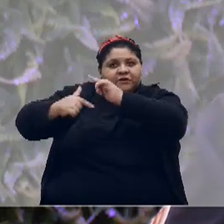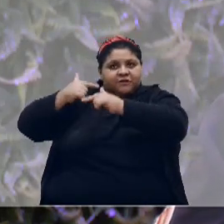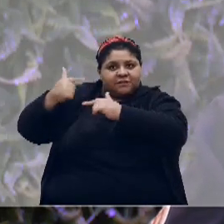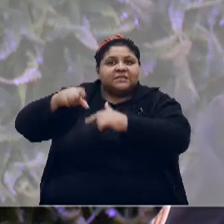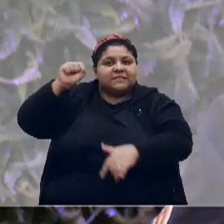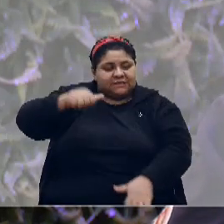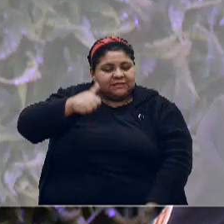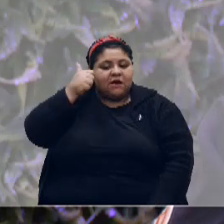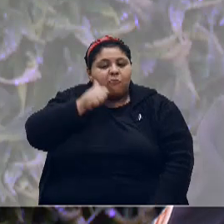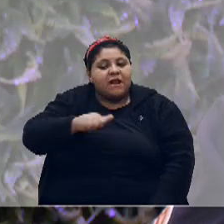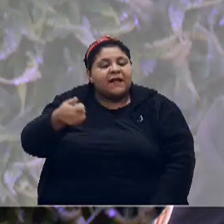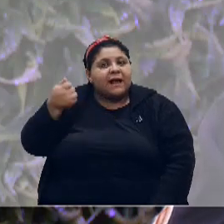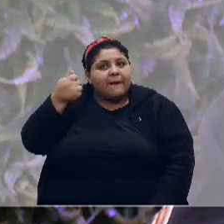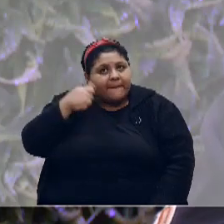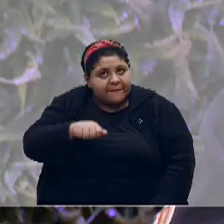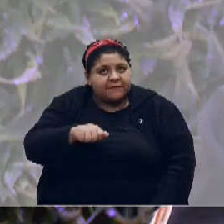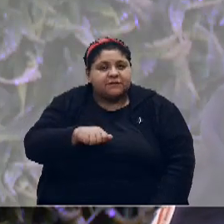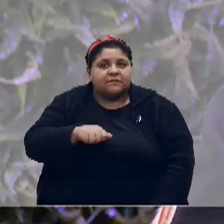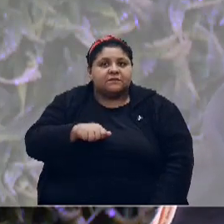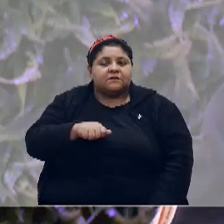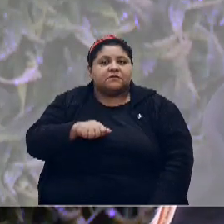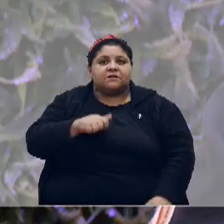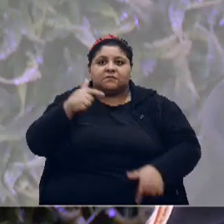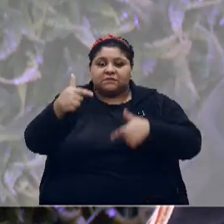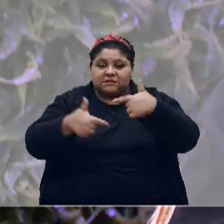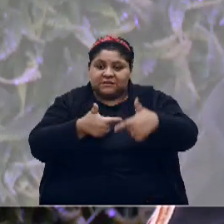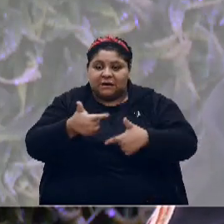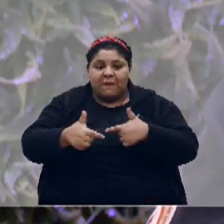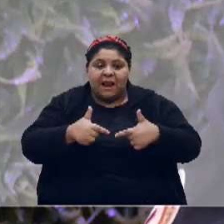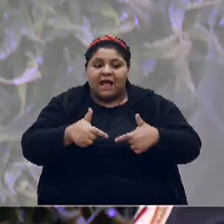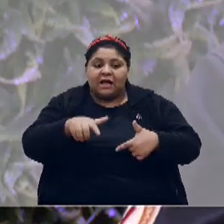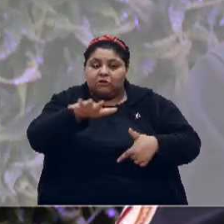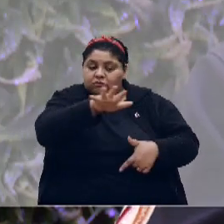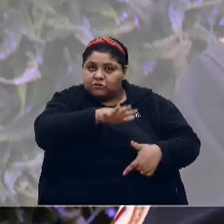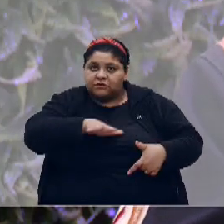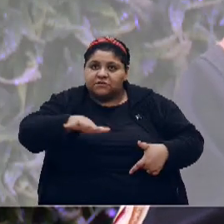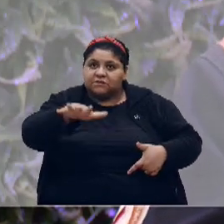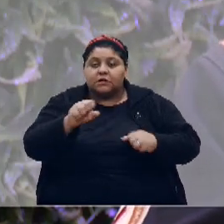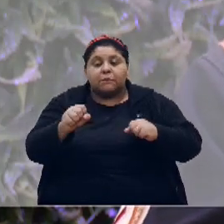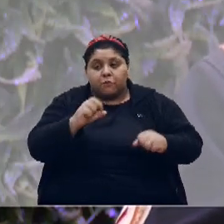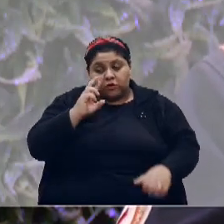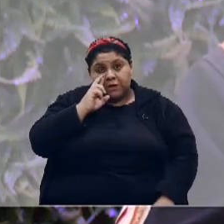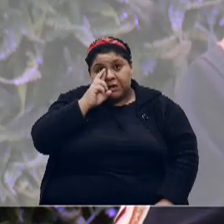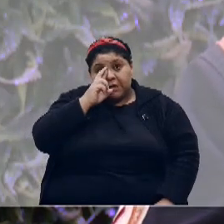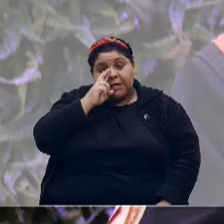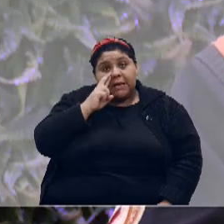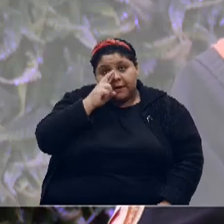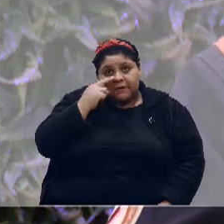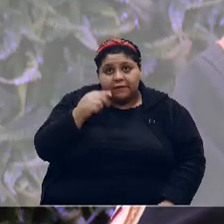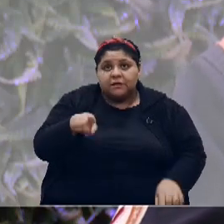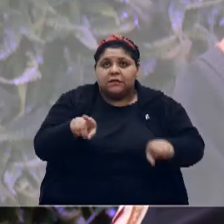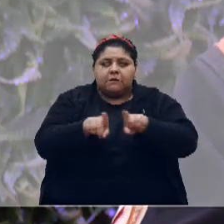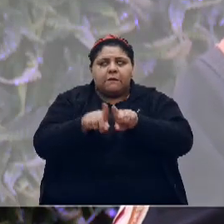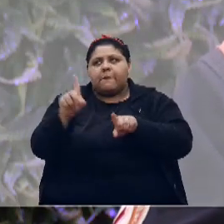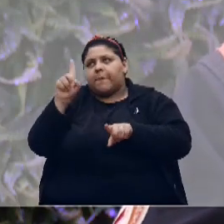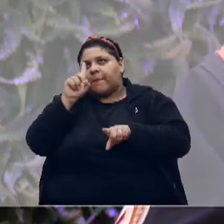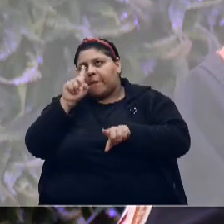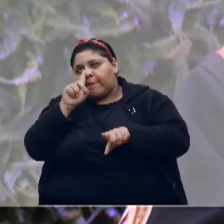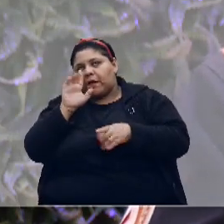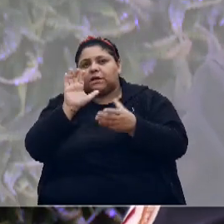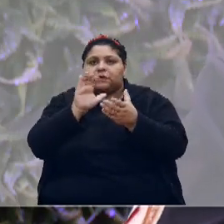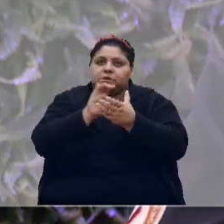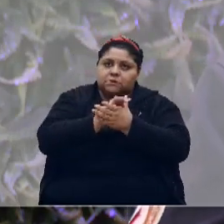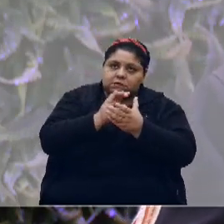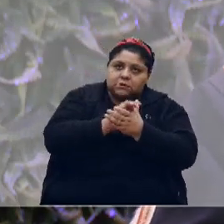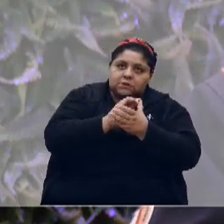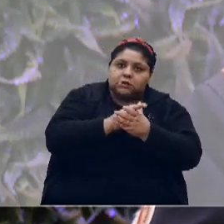sim, a mulher é capaz de além de atuar num serviço que traz risco para ela, além de ser mãe, de ser esposa, de